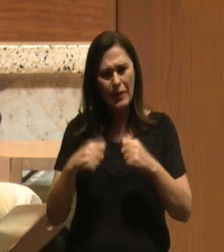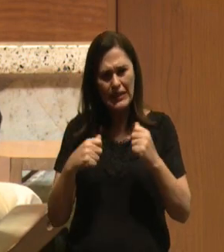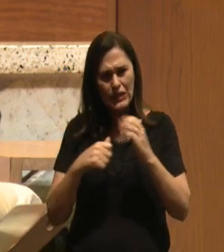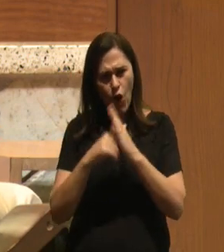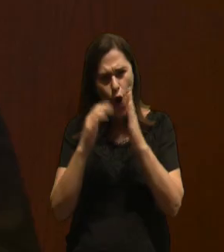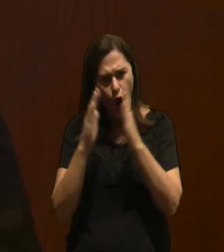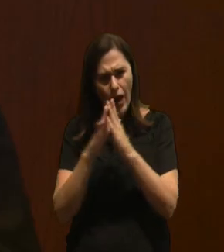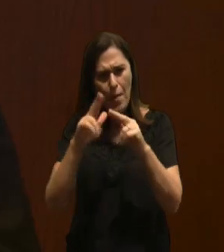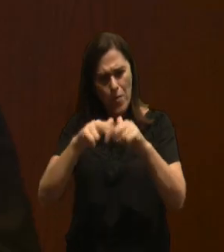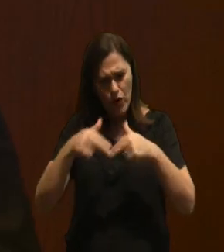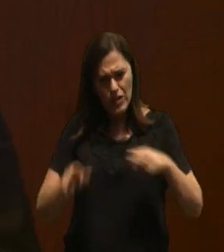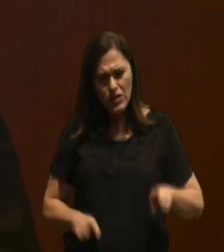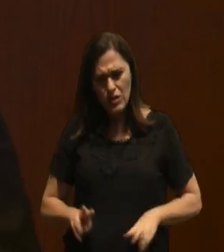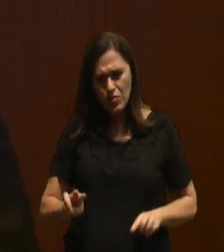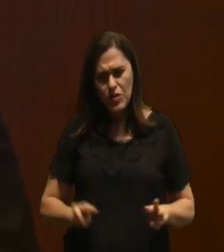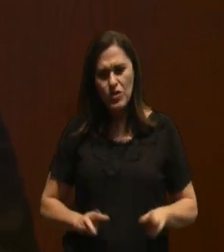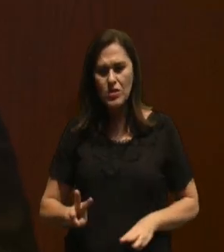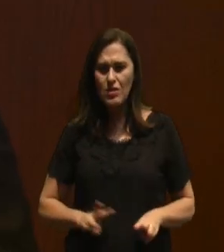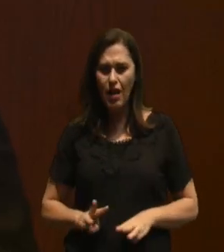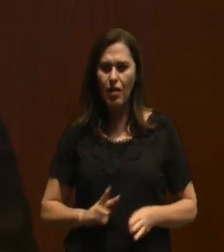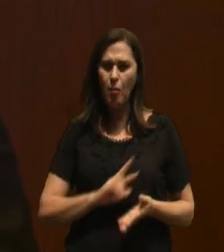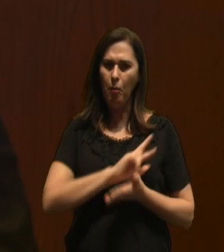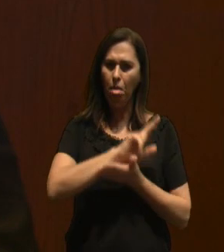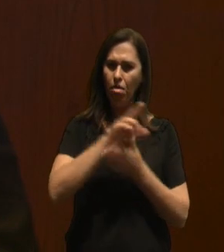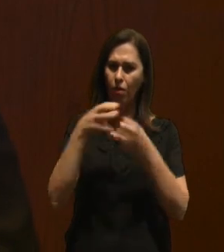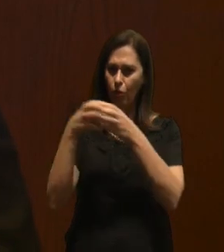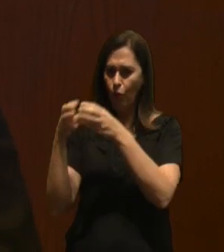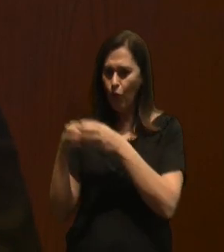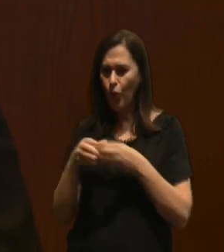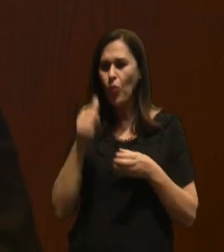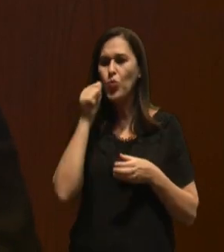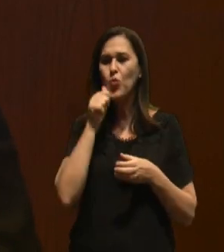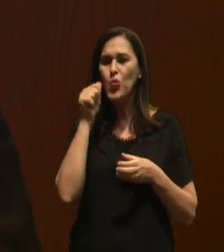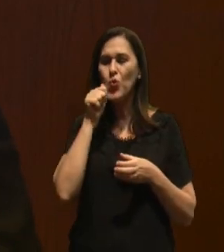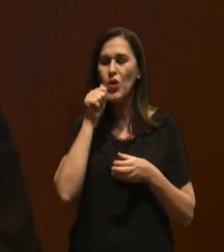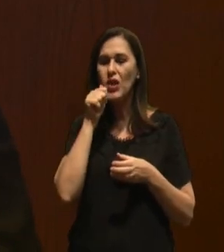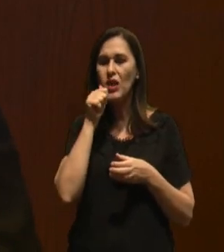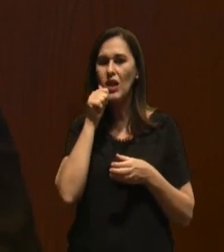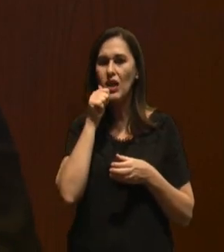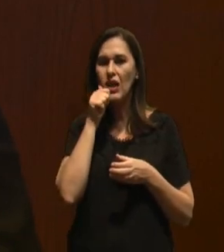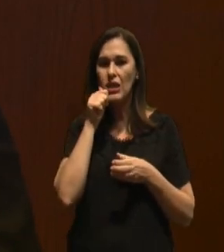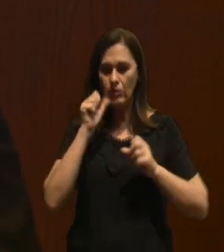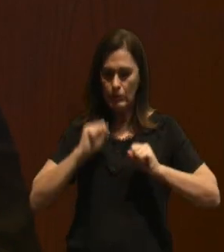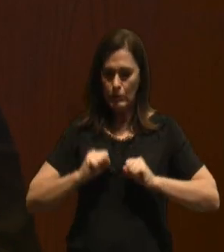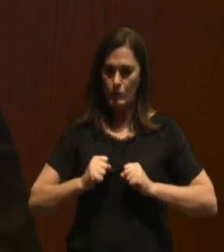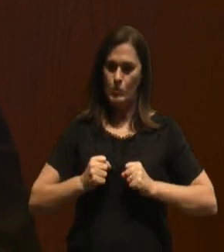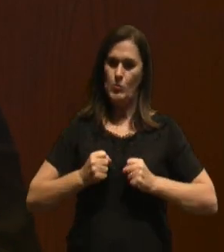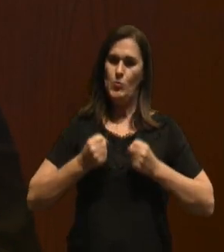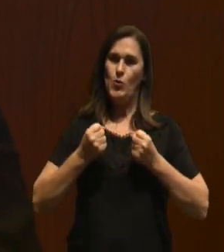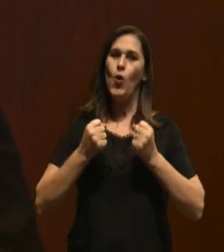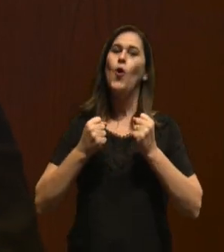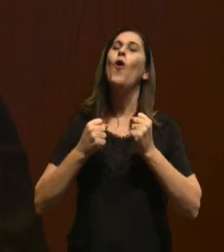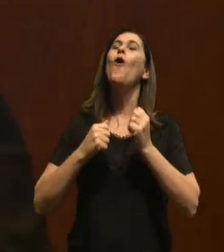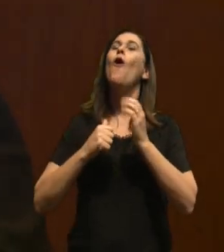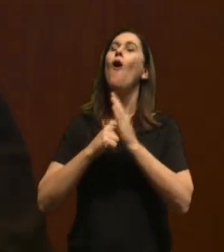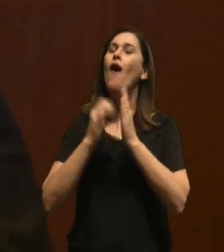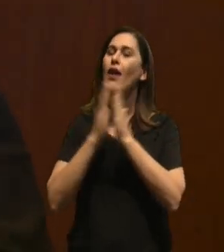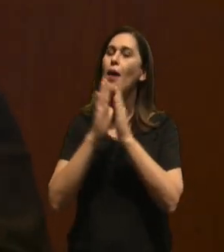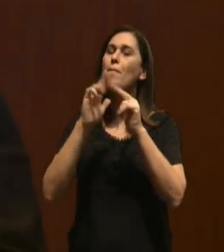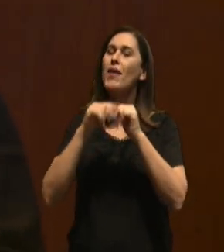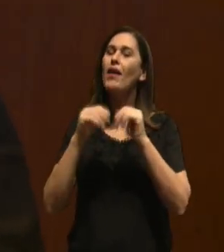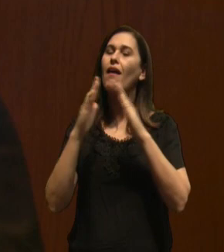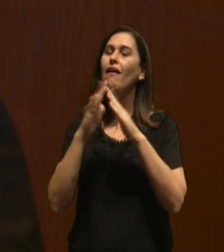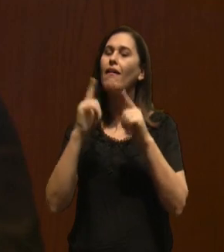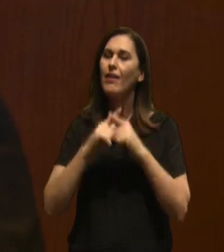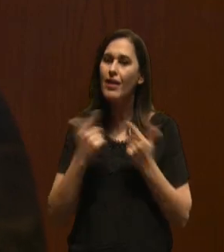tem orado por todos nós. São diversos grupos de senhoras que não têm medido esforço para orar pela igreja, pelos diversos